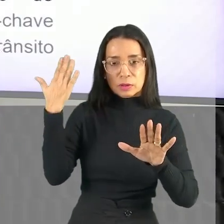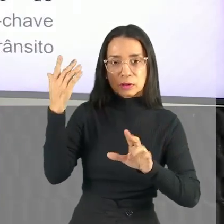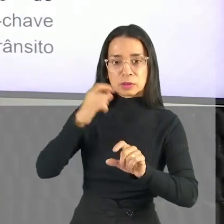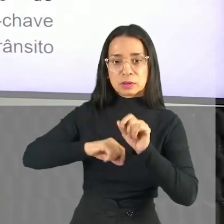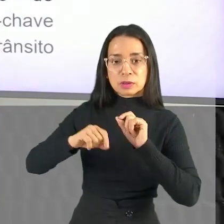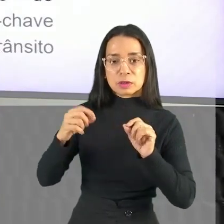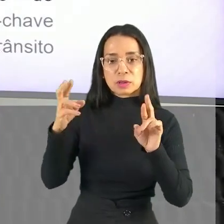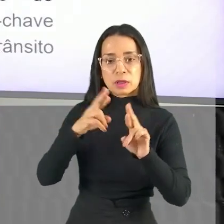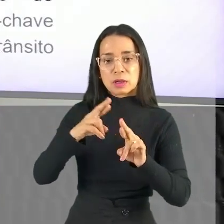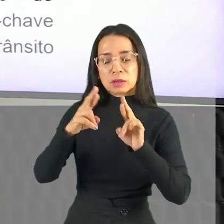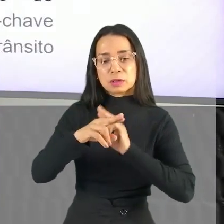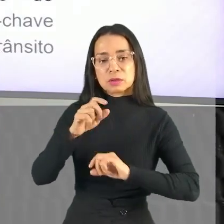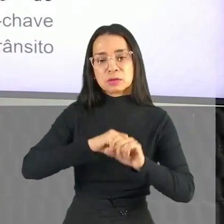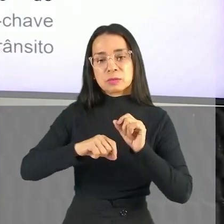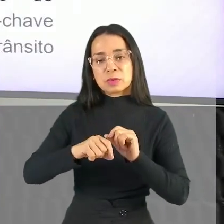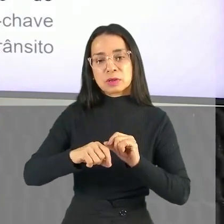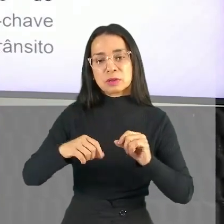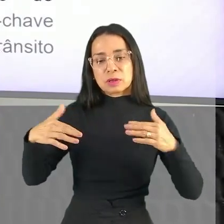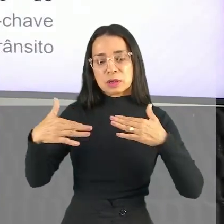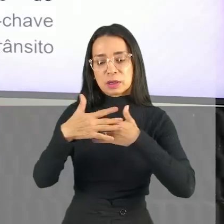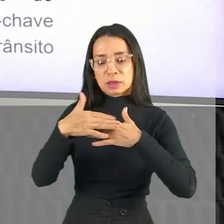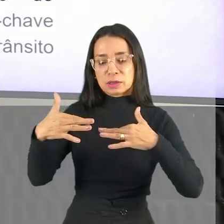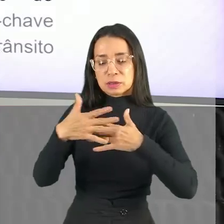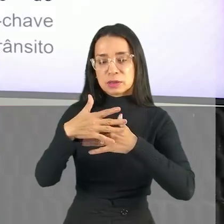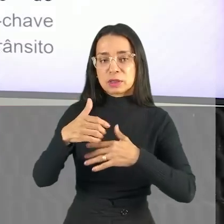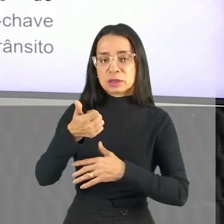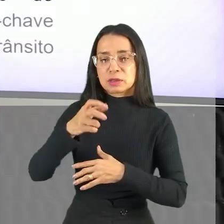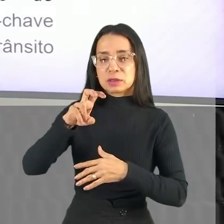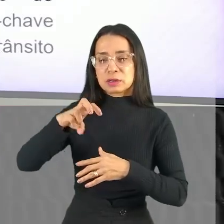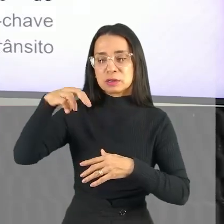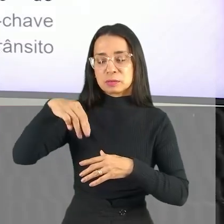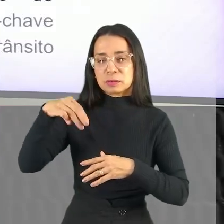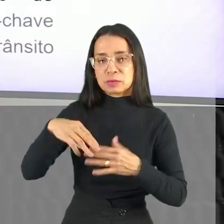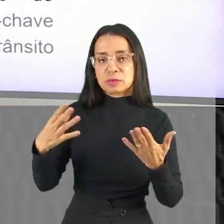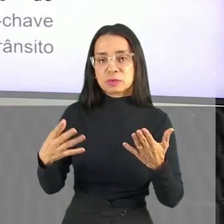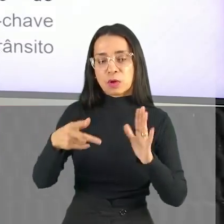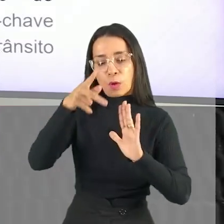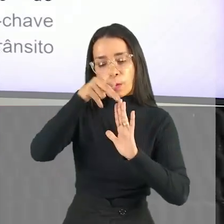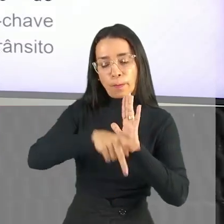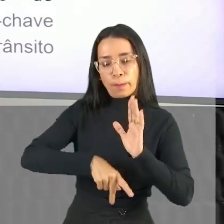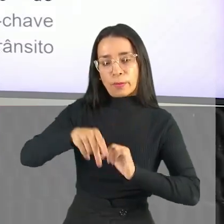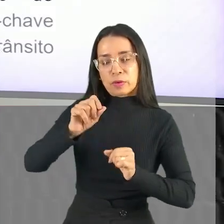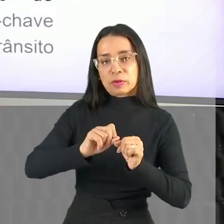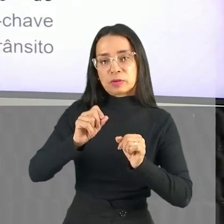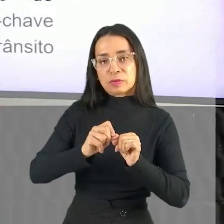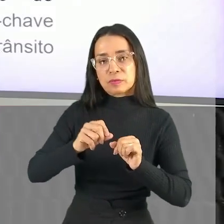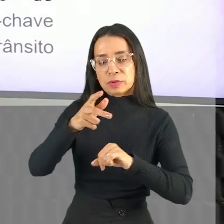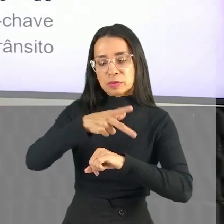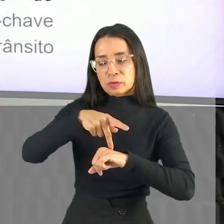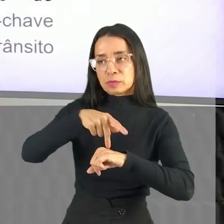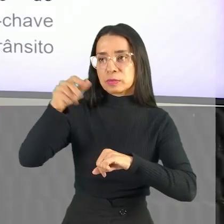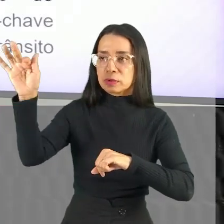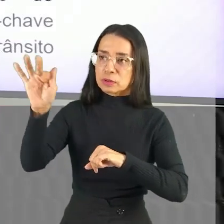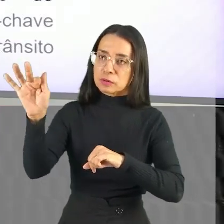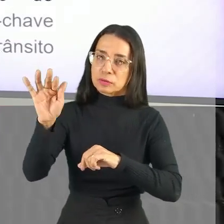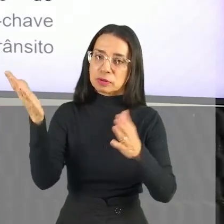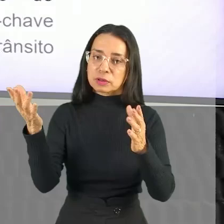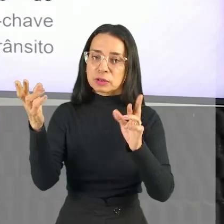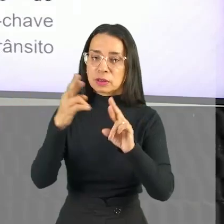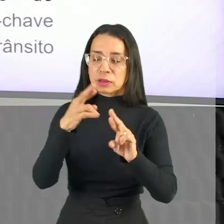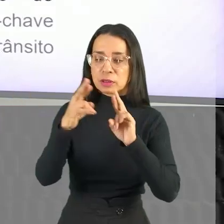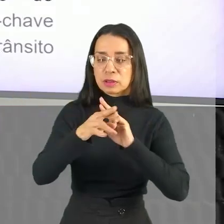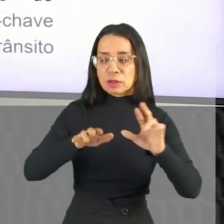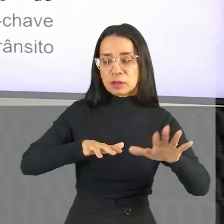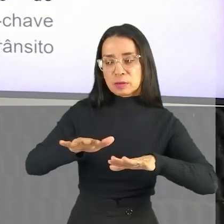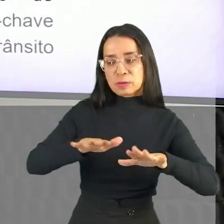a Cidade 15 Minutos, que foi um projeto feito na França sobre a mobilidade dessas pessoas.